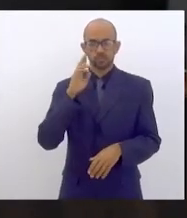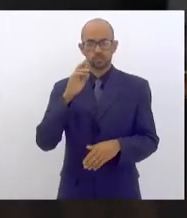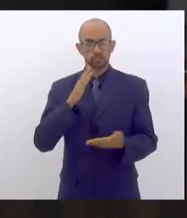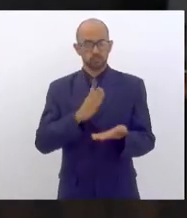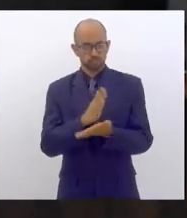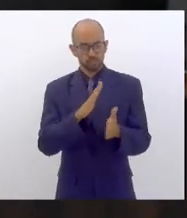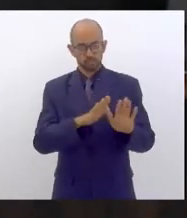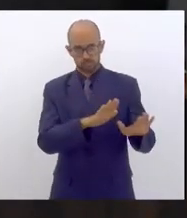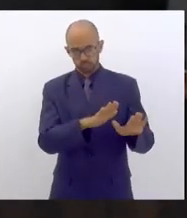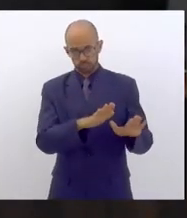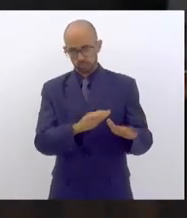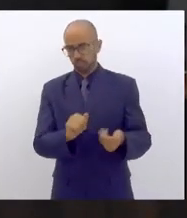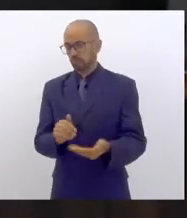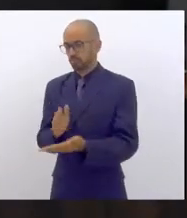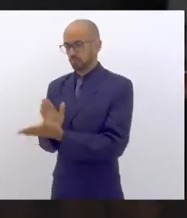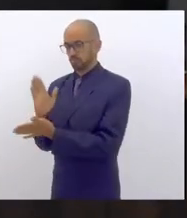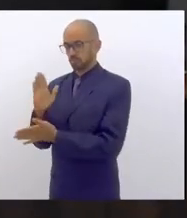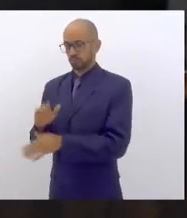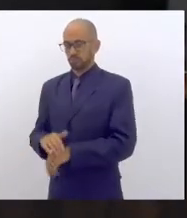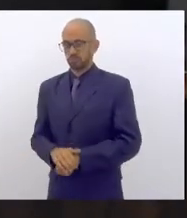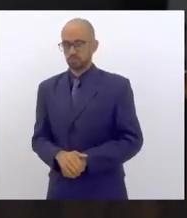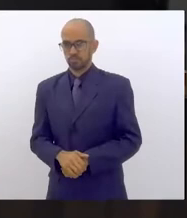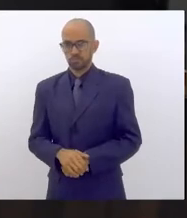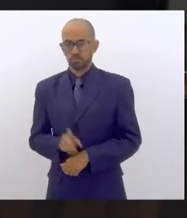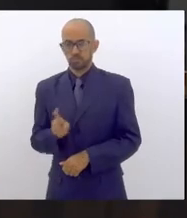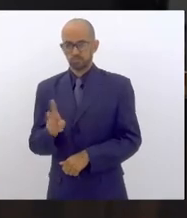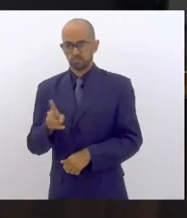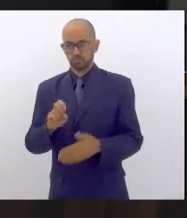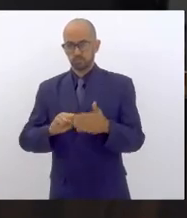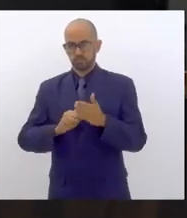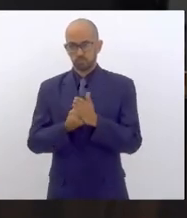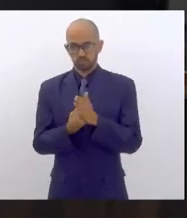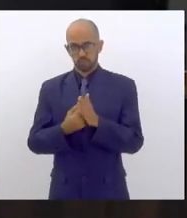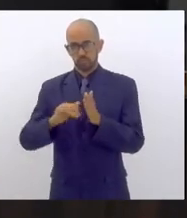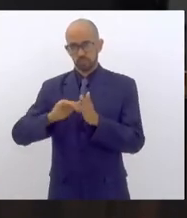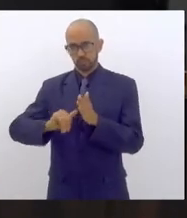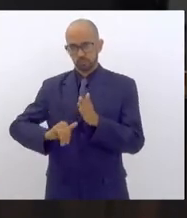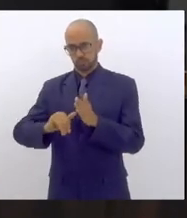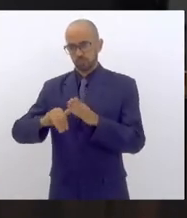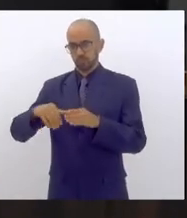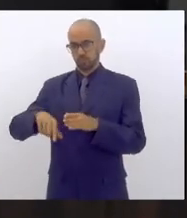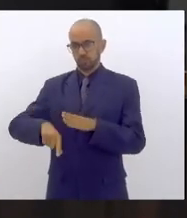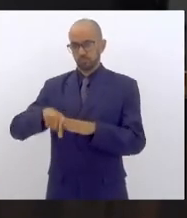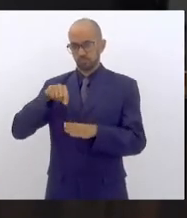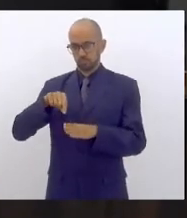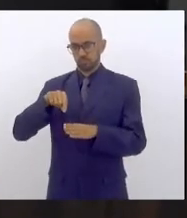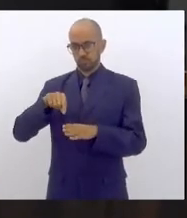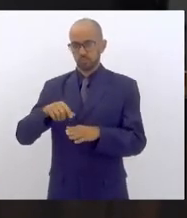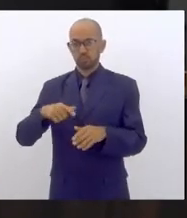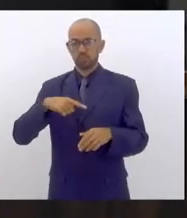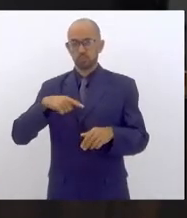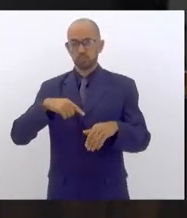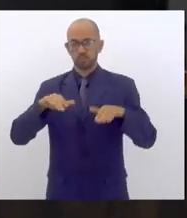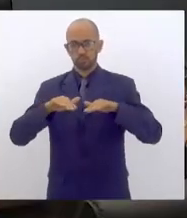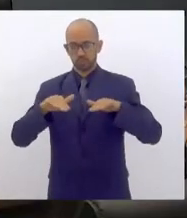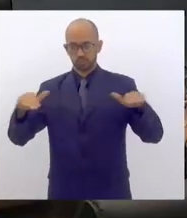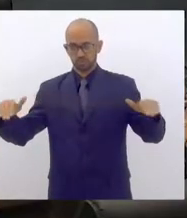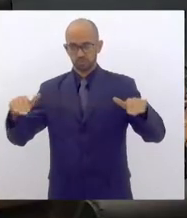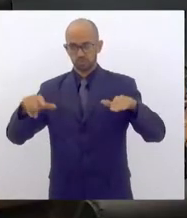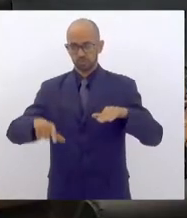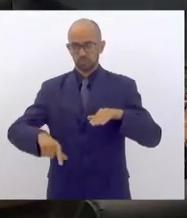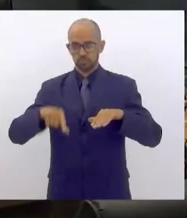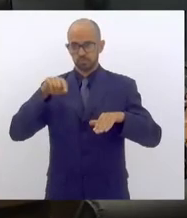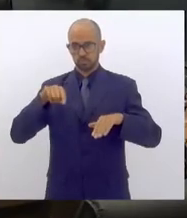estão, aprovado, mantém o veto, salvo os destaques. Há sobre a mesa destaques.